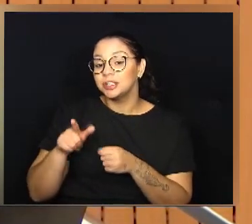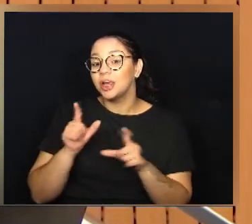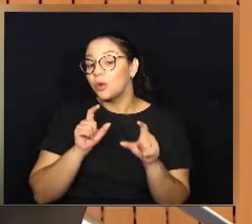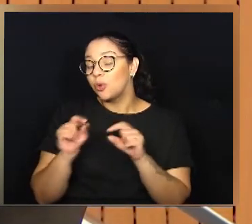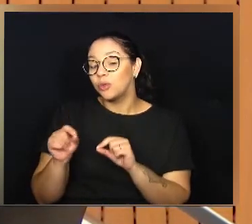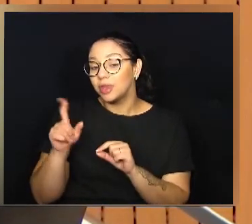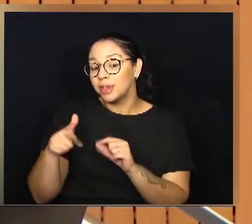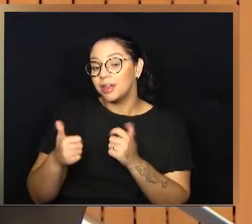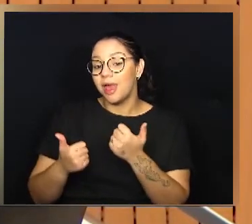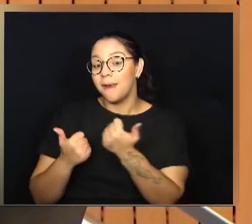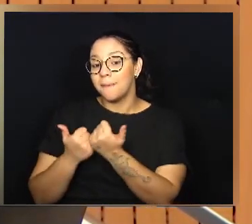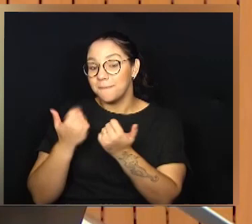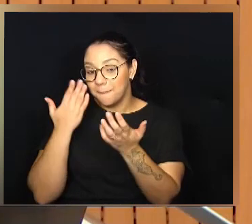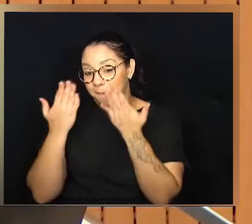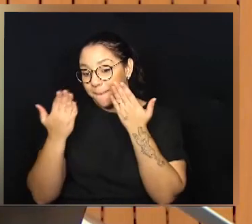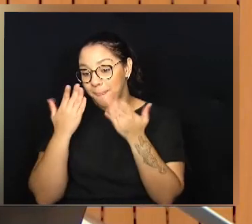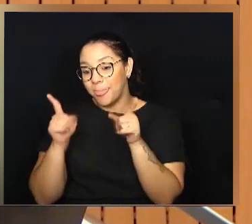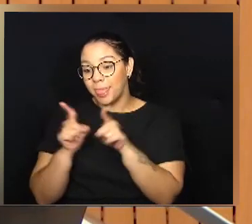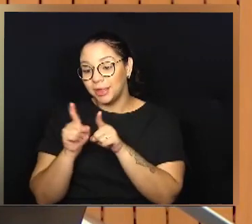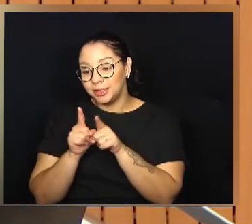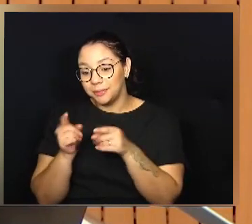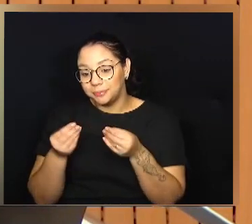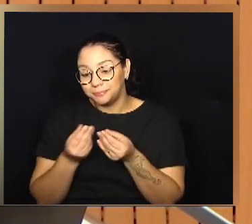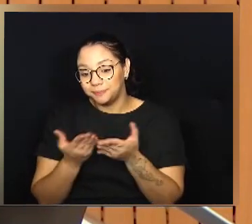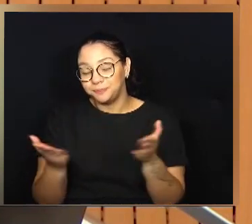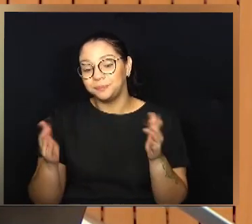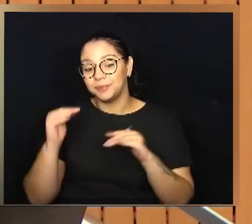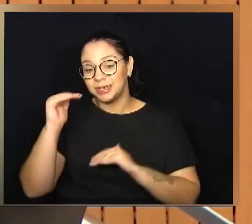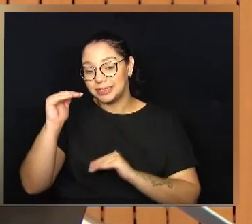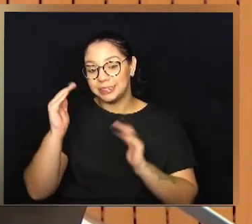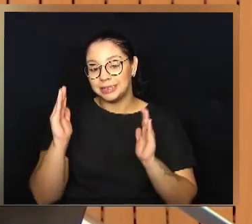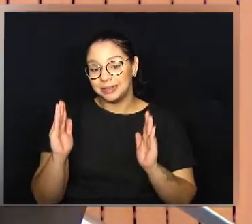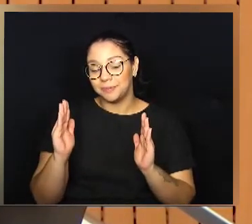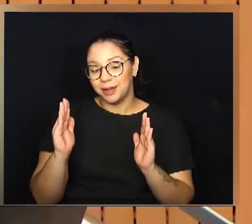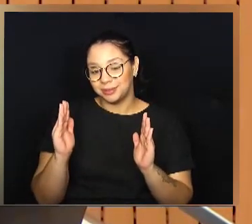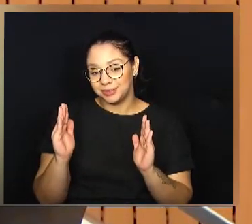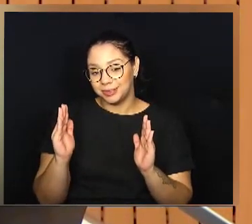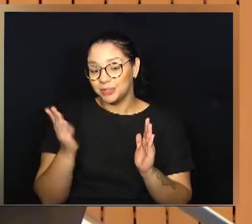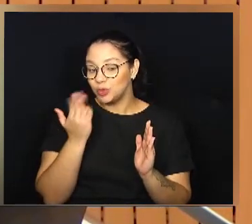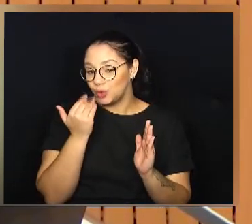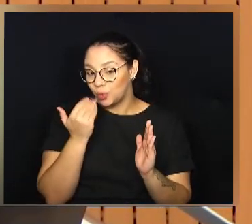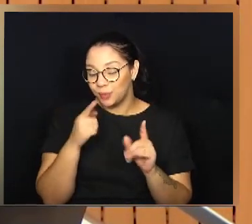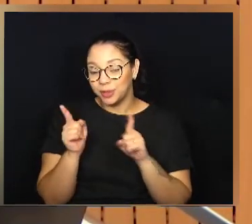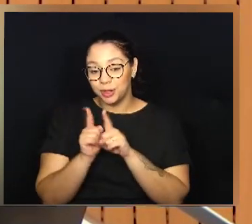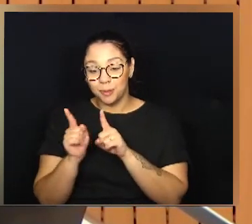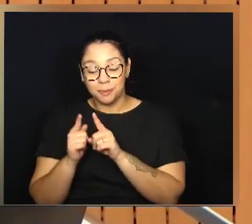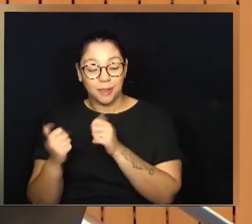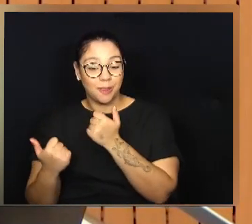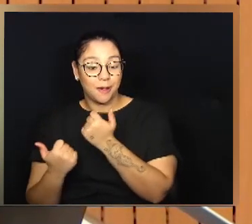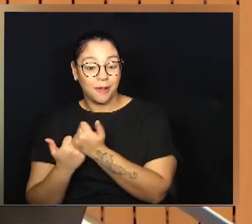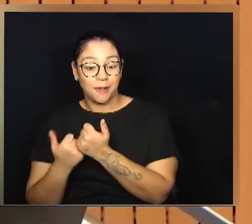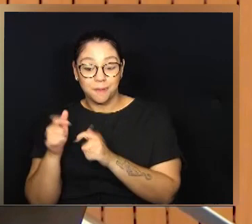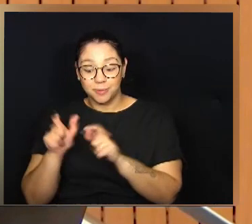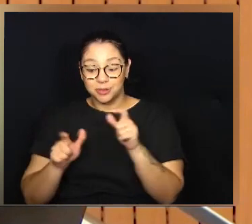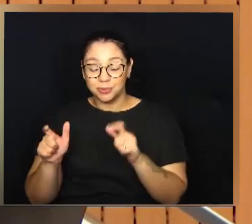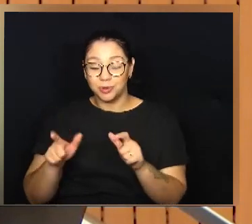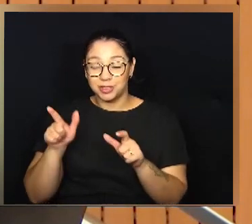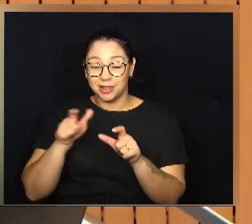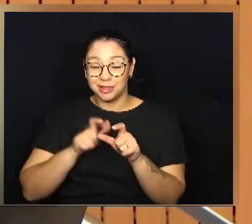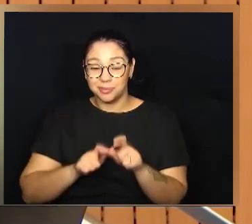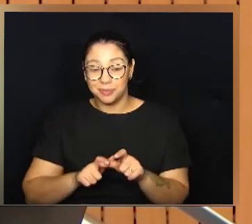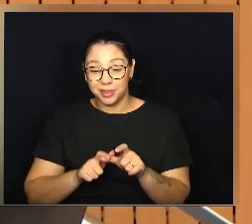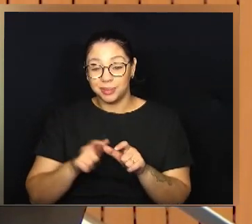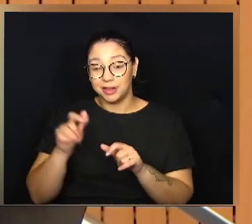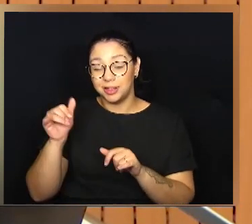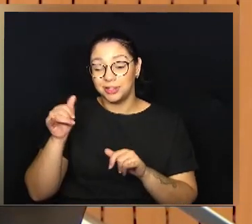na cidade por meio de auxílio psicológico e Distribuição de cestas básicas além de atuar no auxílio